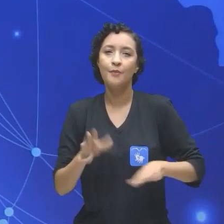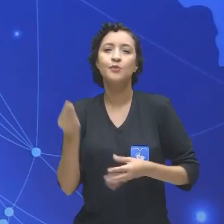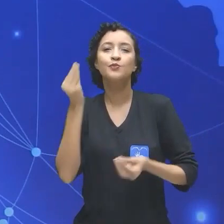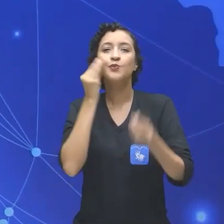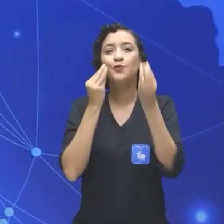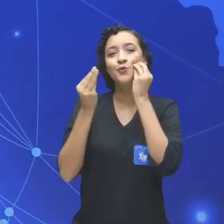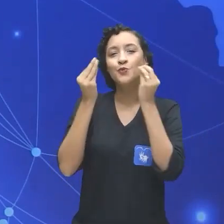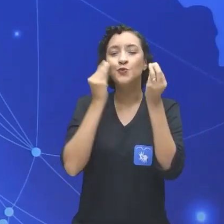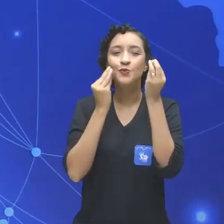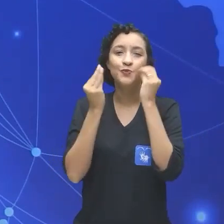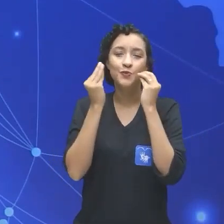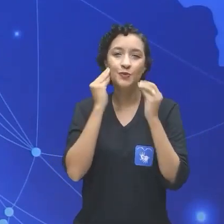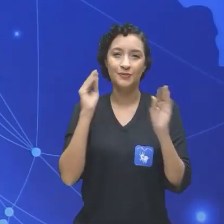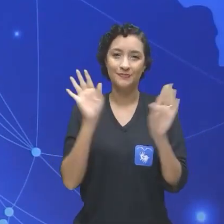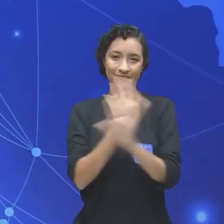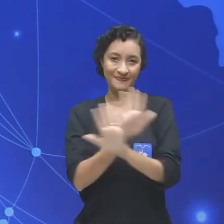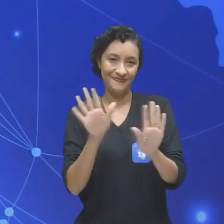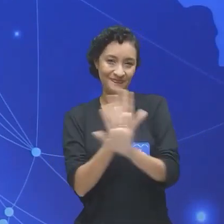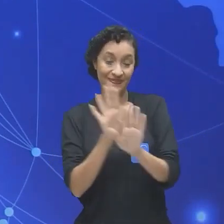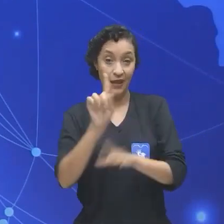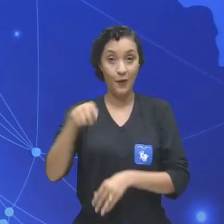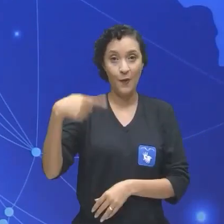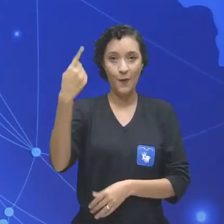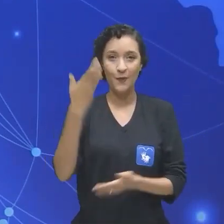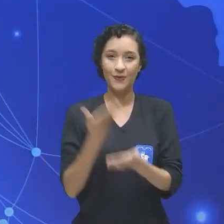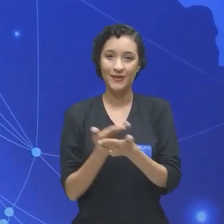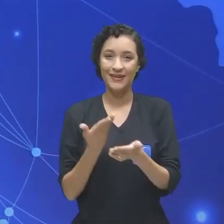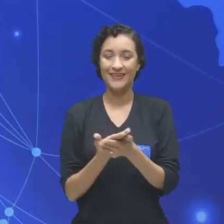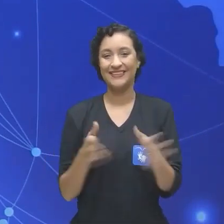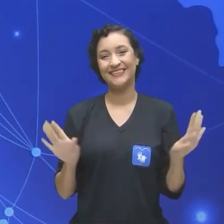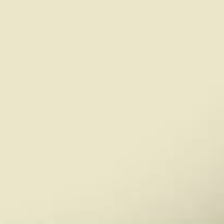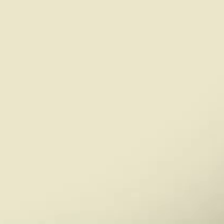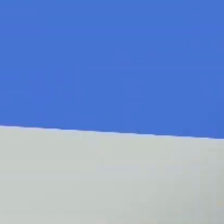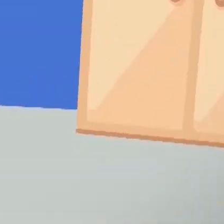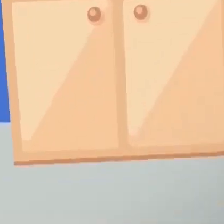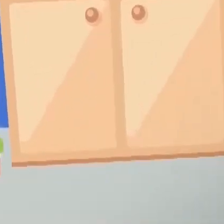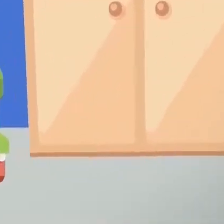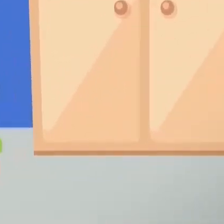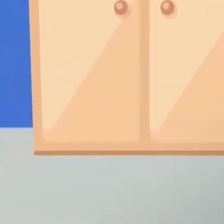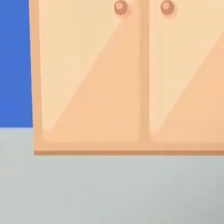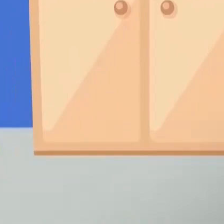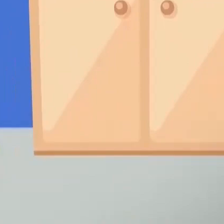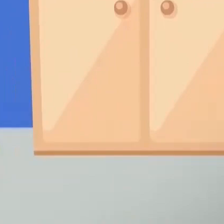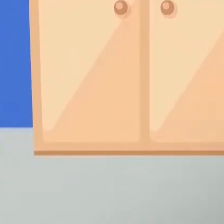beijo no coração. Até a próxima aula. Tchau, tchau, gurumizada!